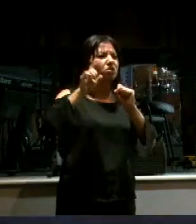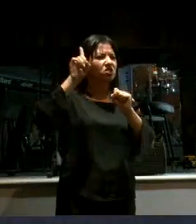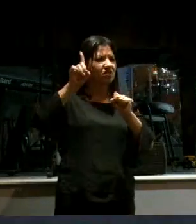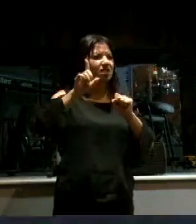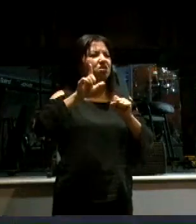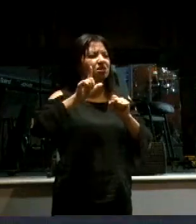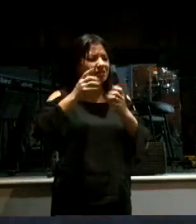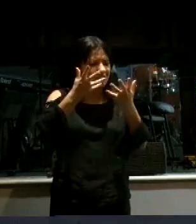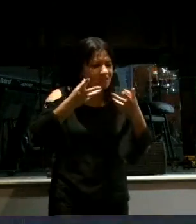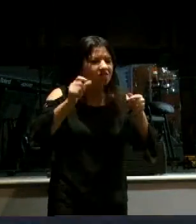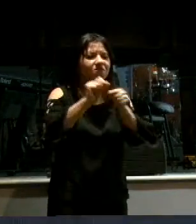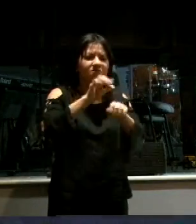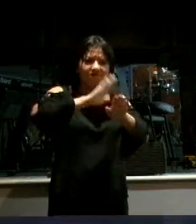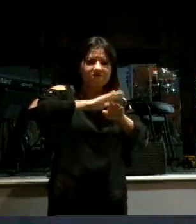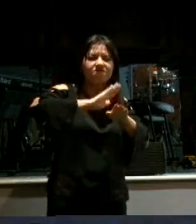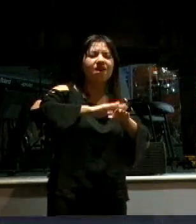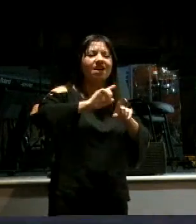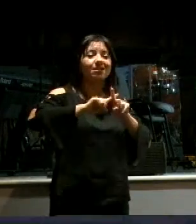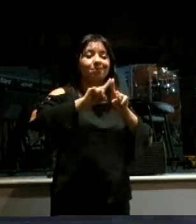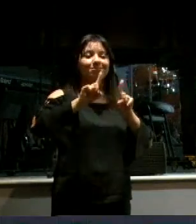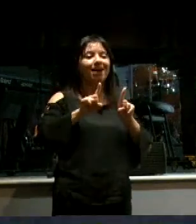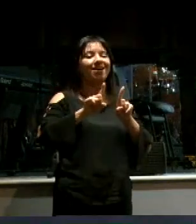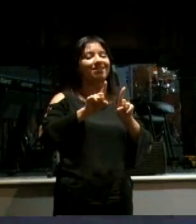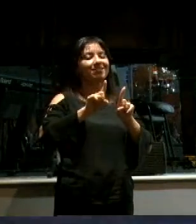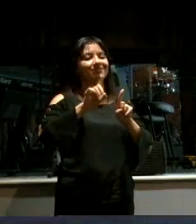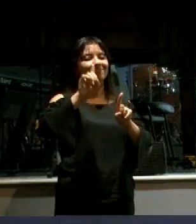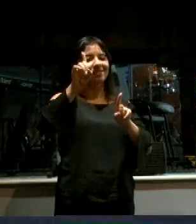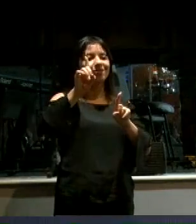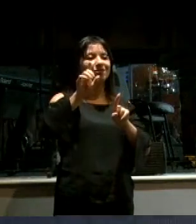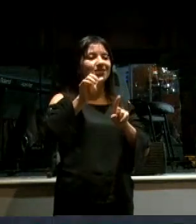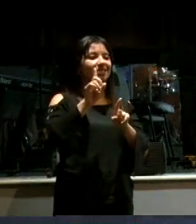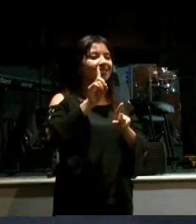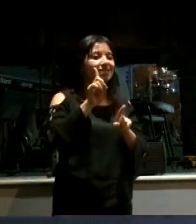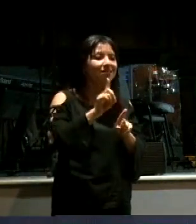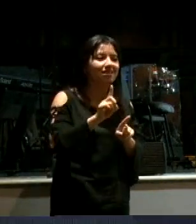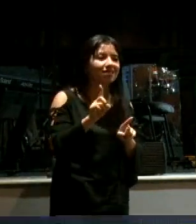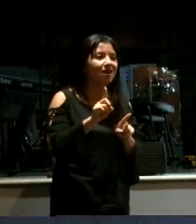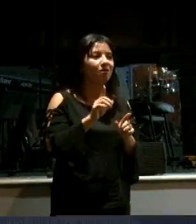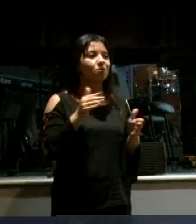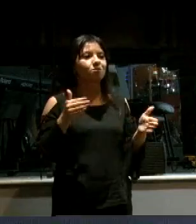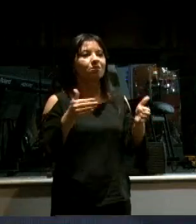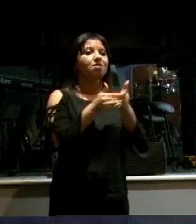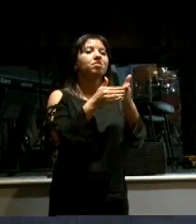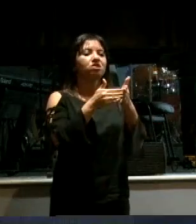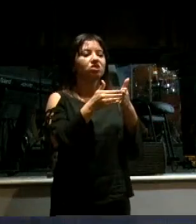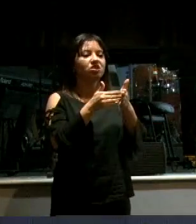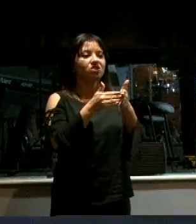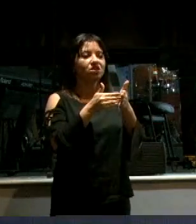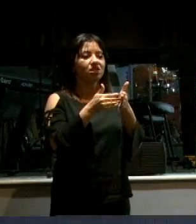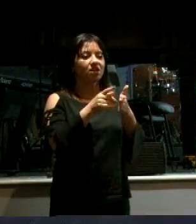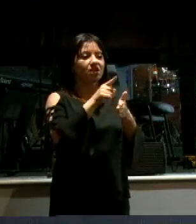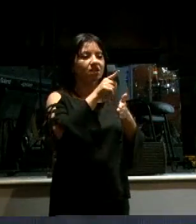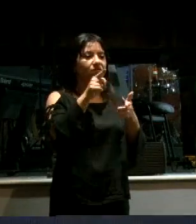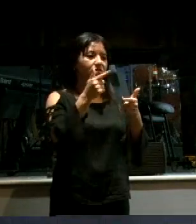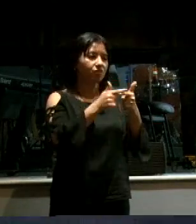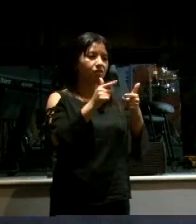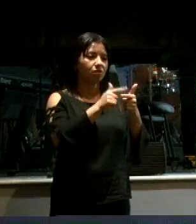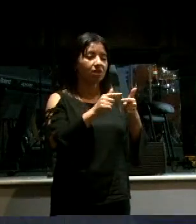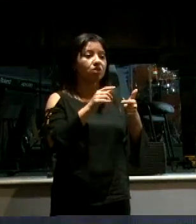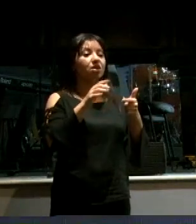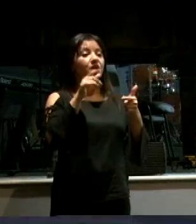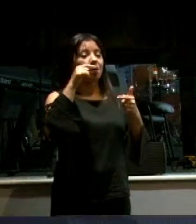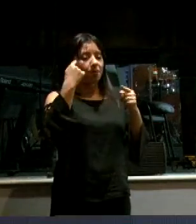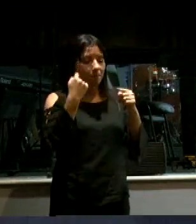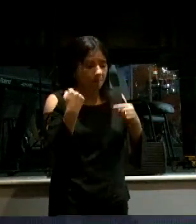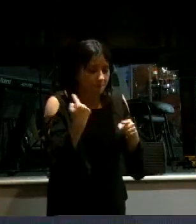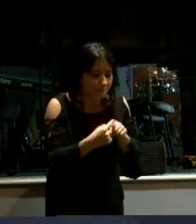não impede que nós passemos por circunstâncias assim. Ao contrário, às vezes ele